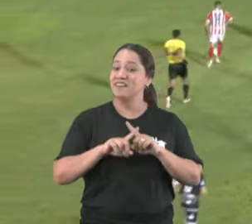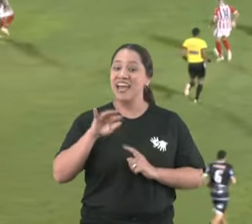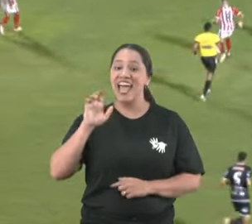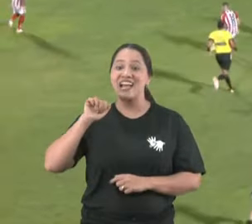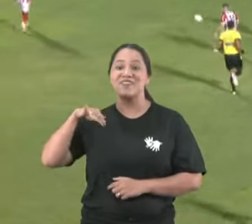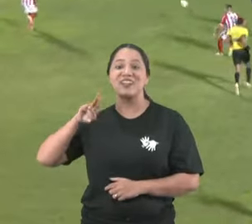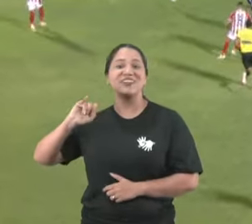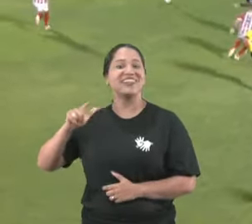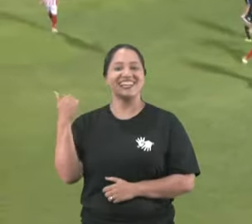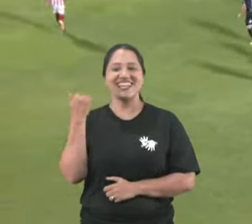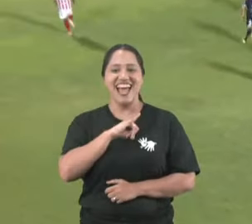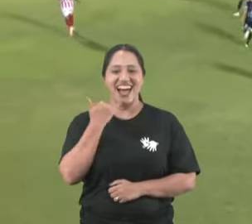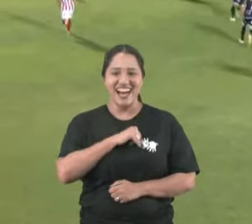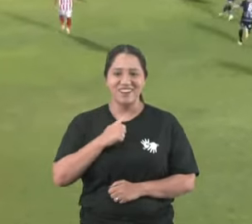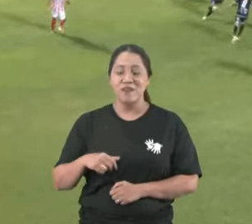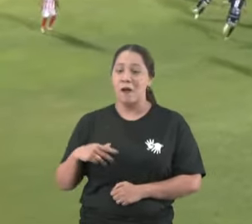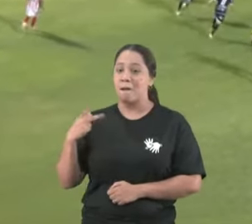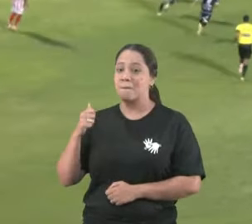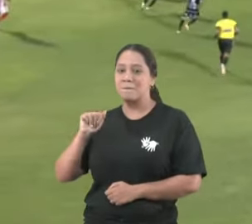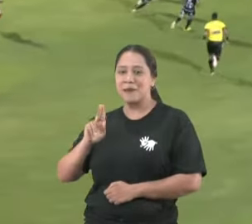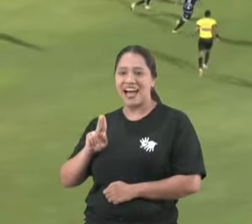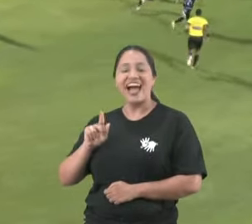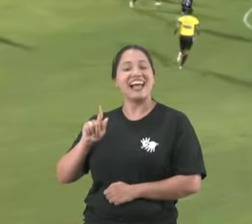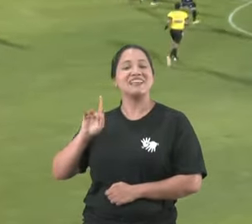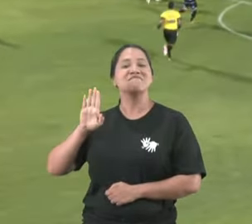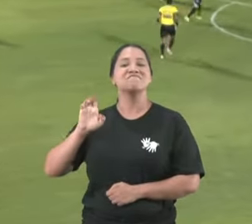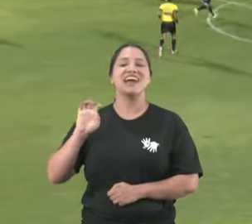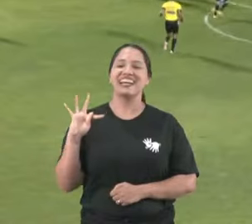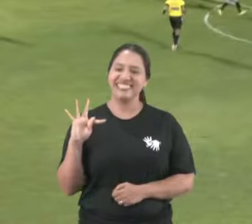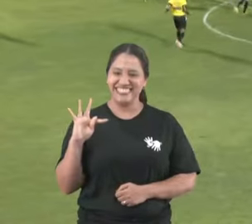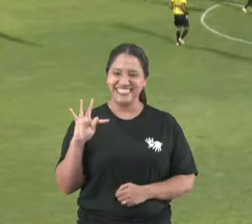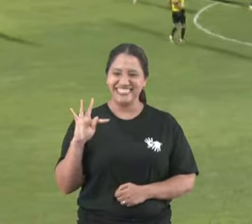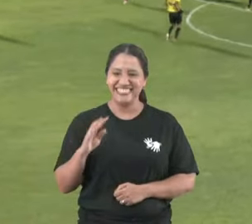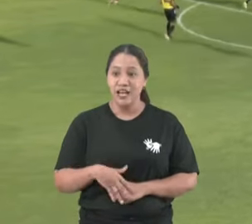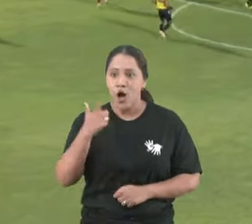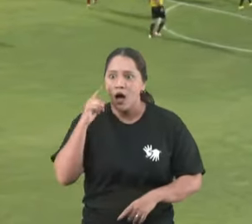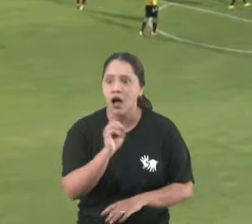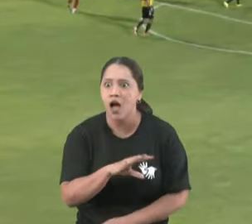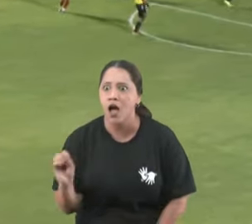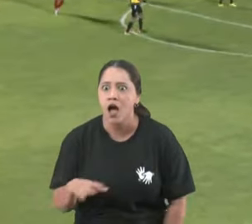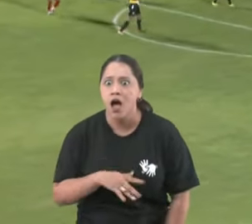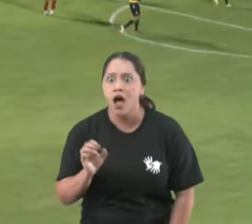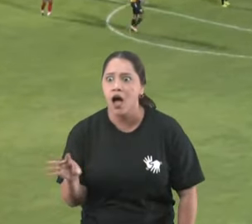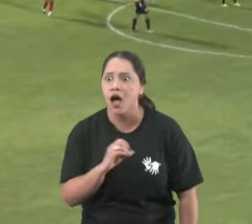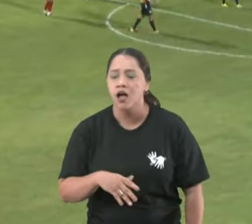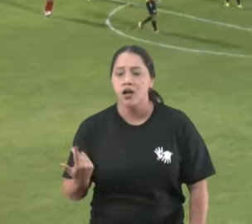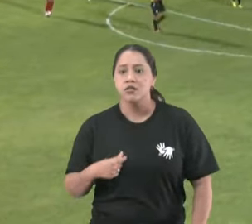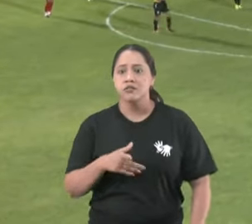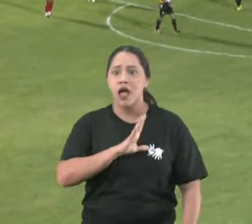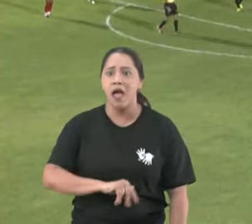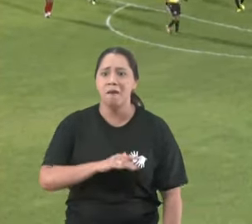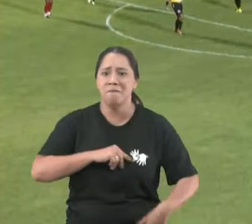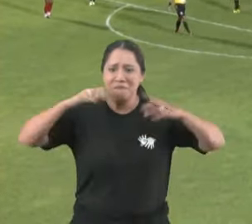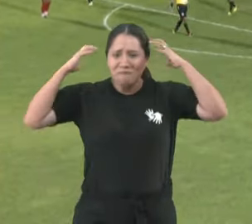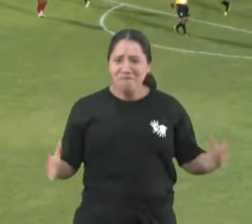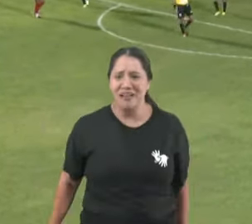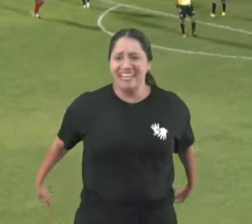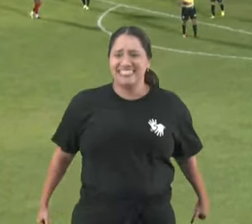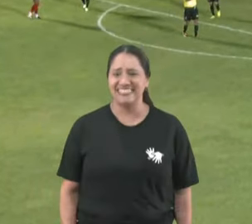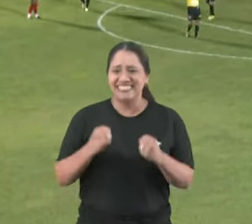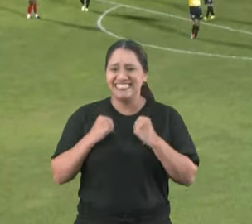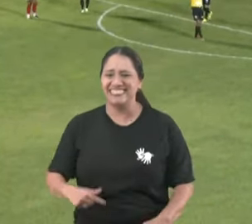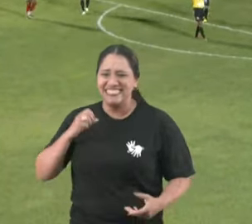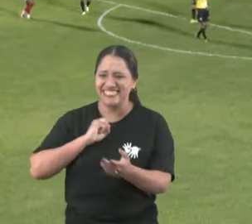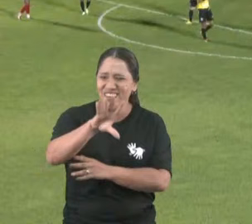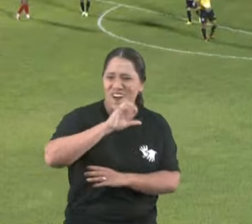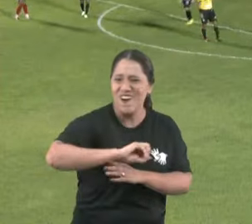Equatorial. E PagBet. Olha a escapada do CRB. No chute